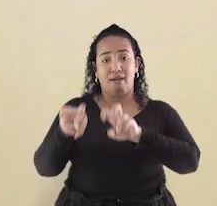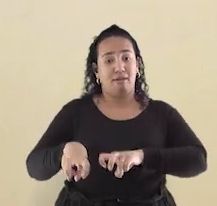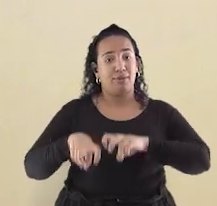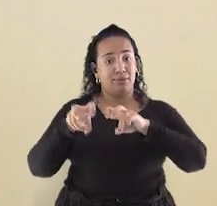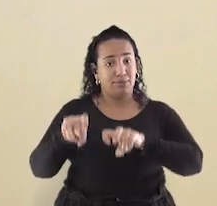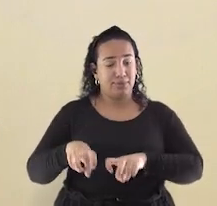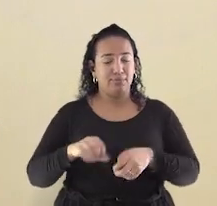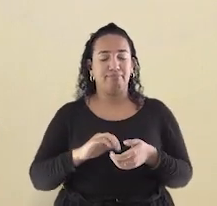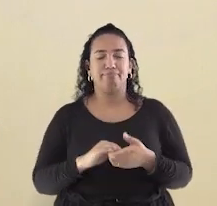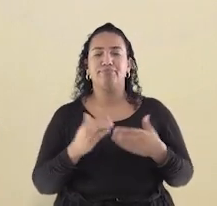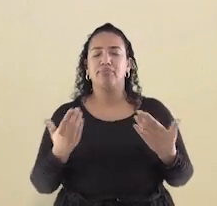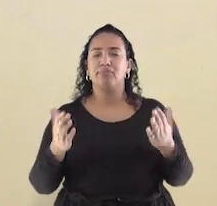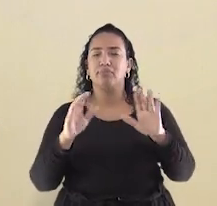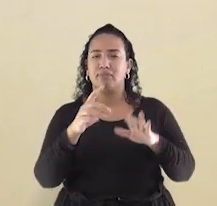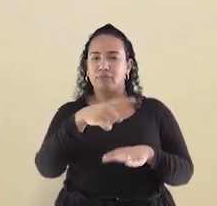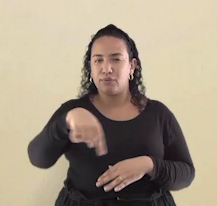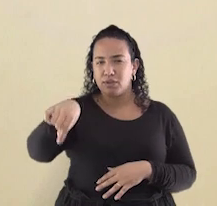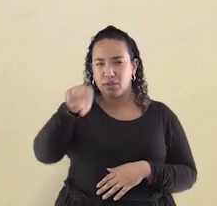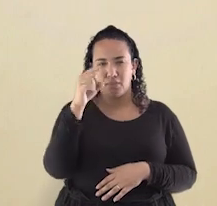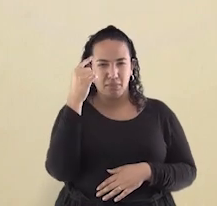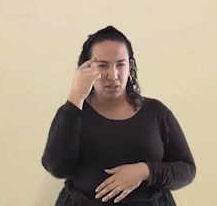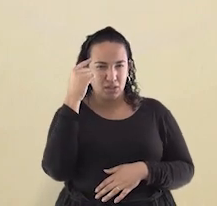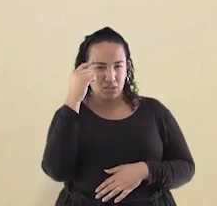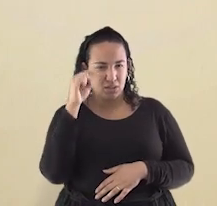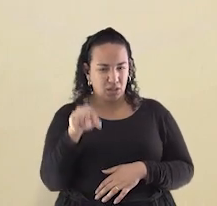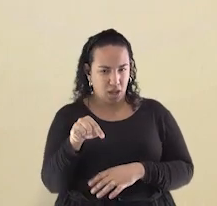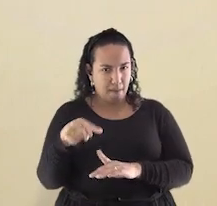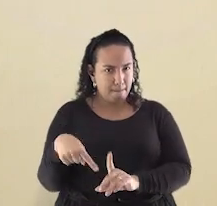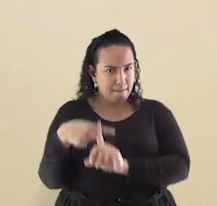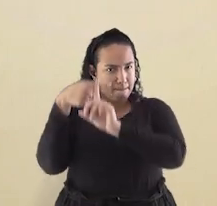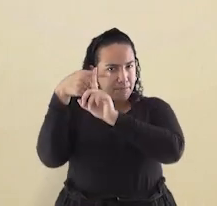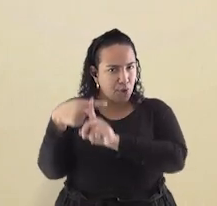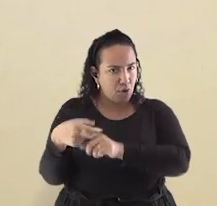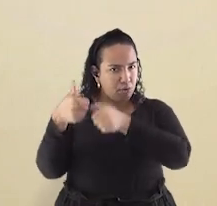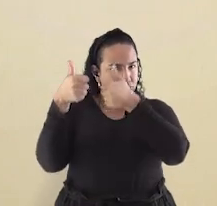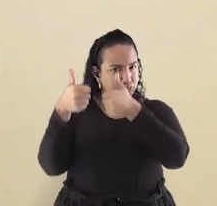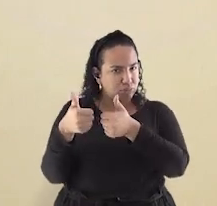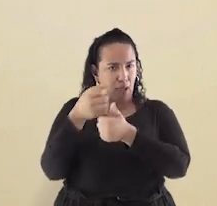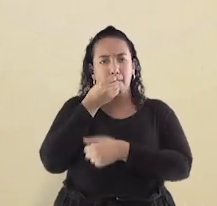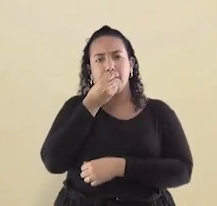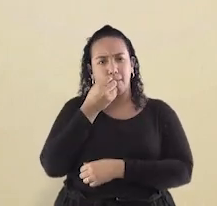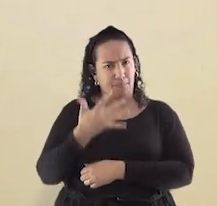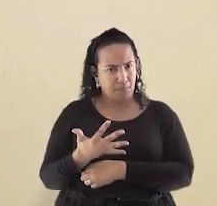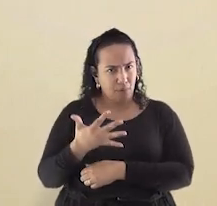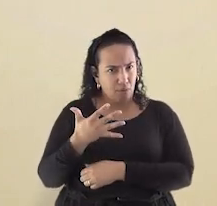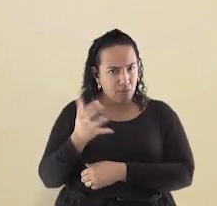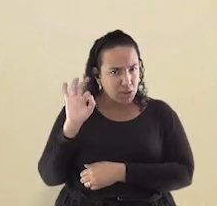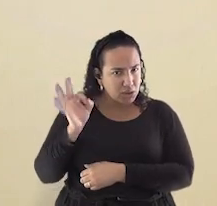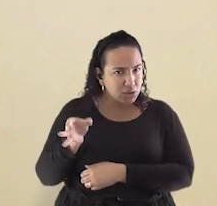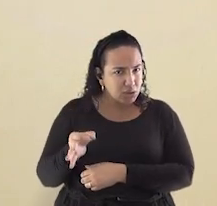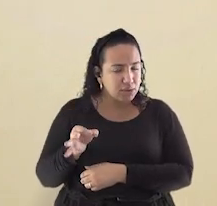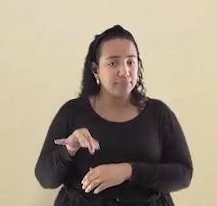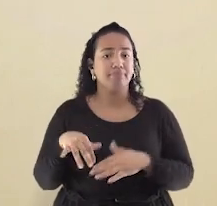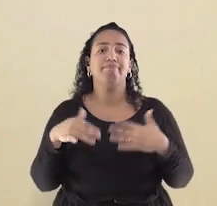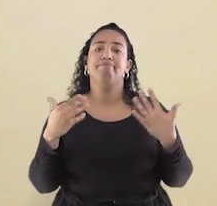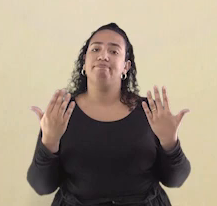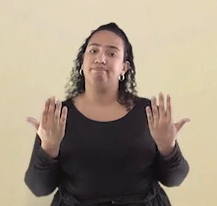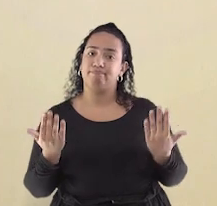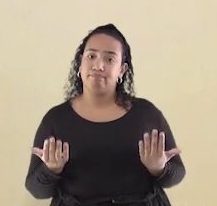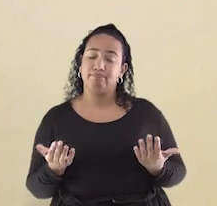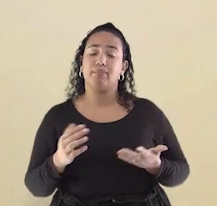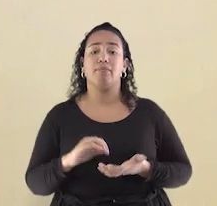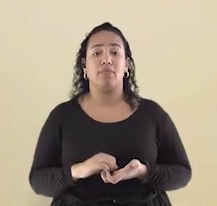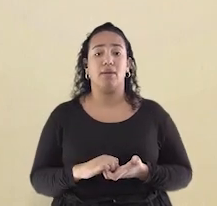agricultura. Mas vocês acham que isso é extremamente positivo? Acham que isso é uma coisa boa? Então,